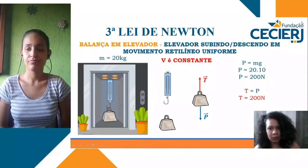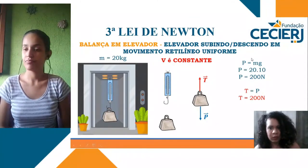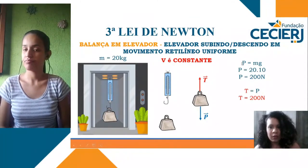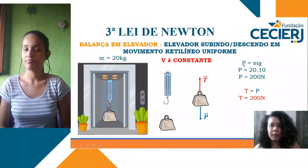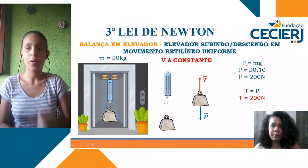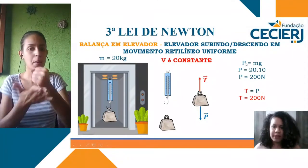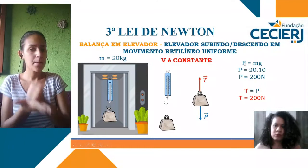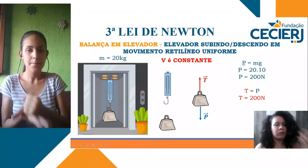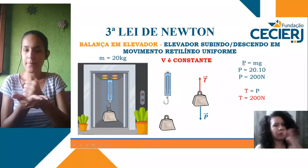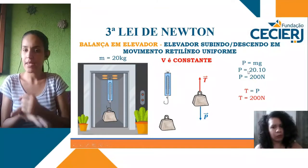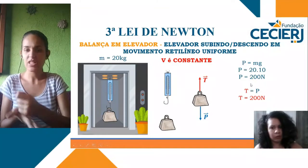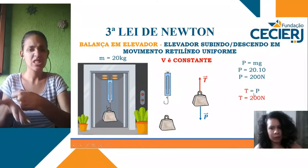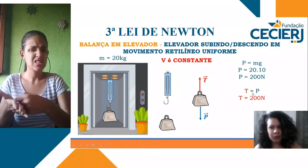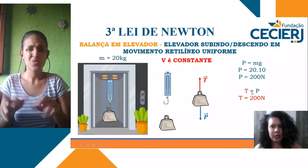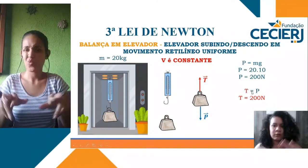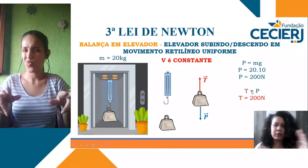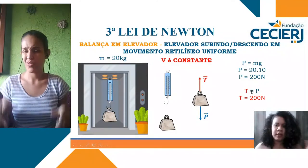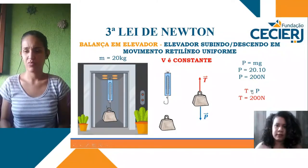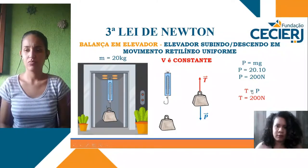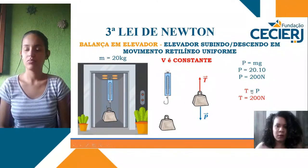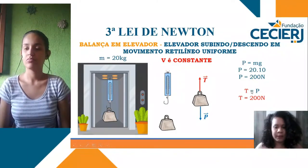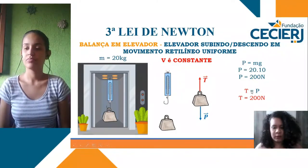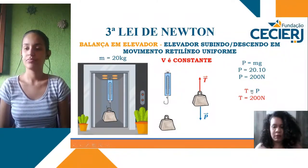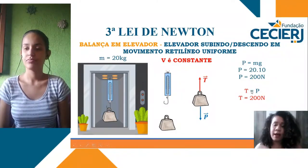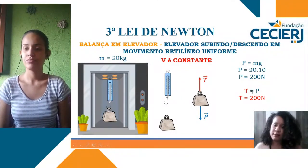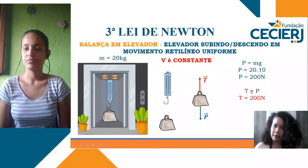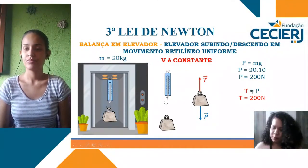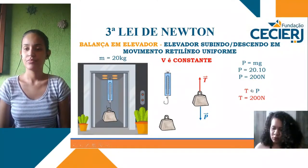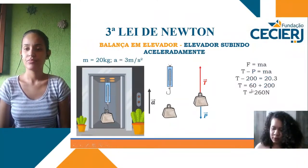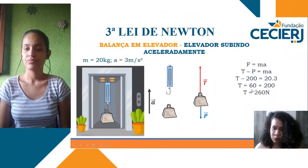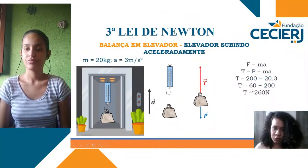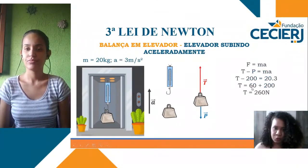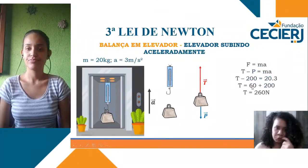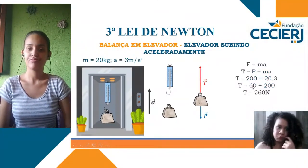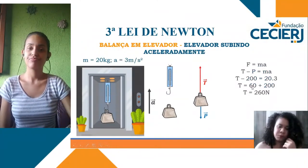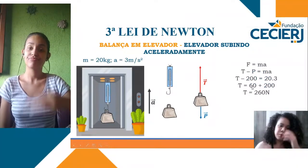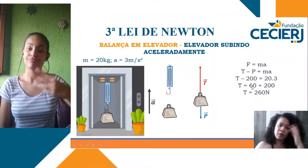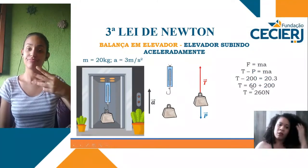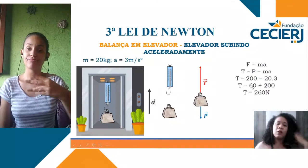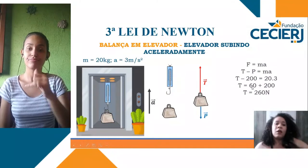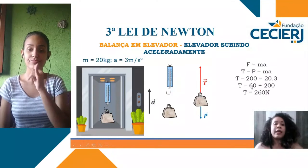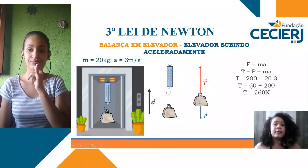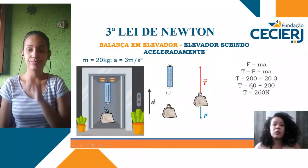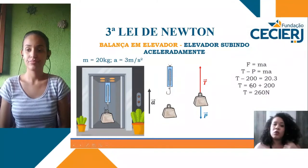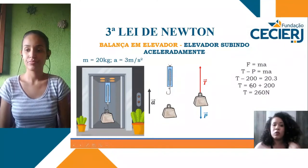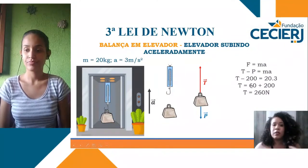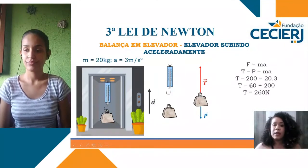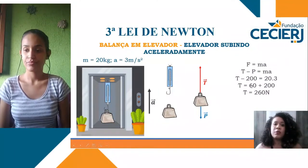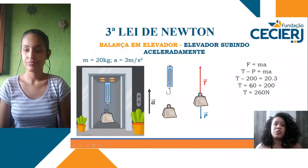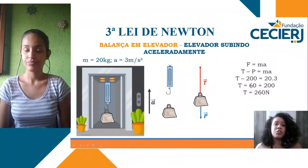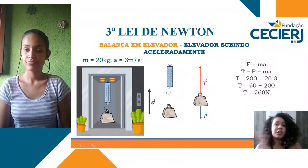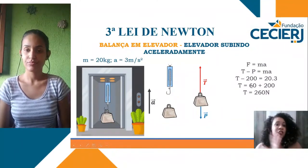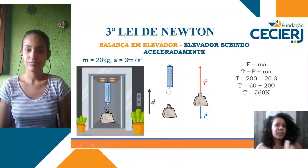de Newton. Peso, calcula do mesmo jeito, tração igual ao peso, ainda temos 200 newtons. Esse nosso